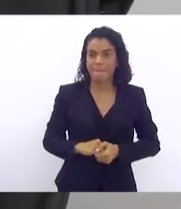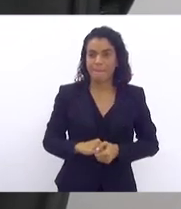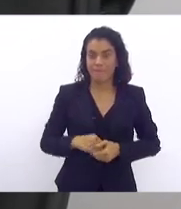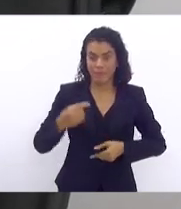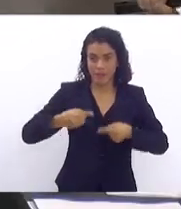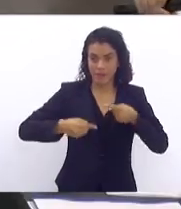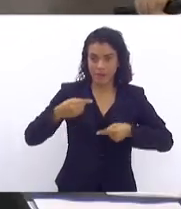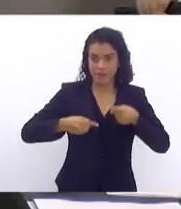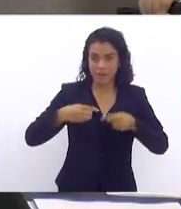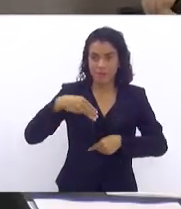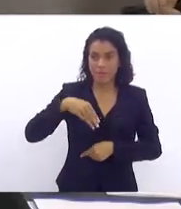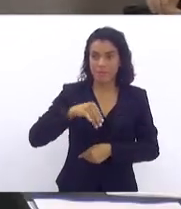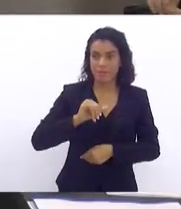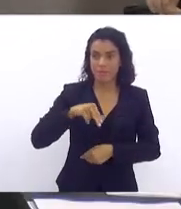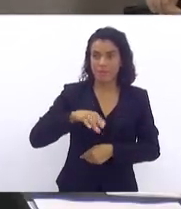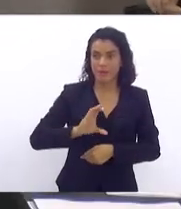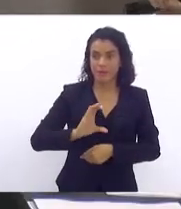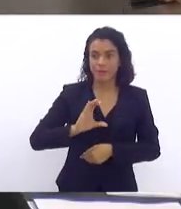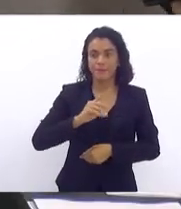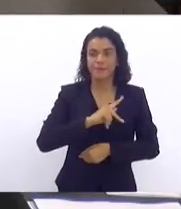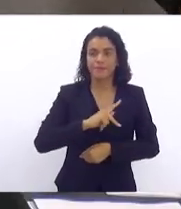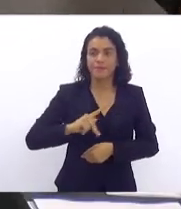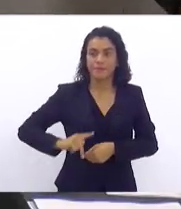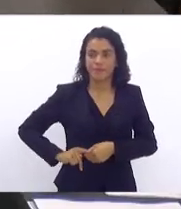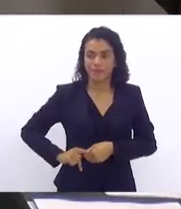Para discutir, deputado Carlos Mink. Presidente,